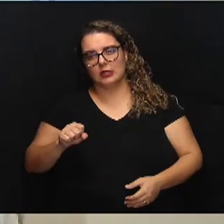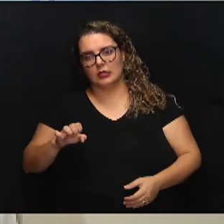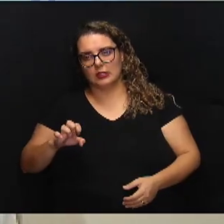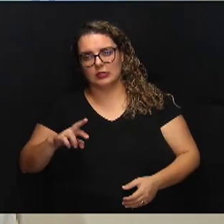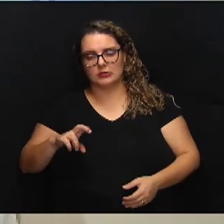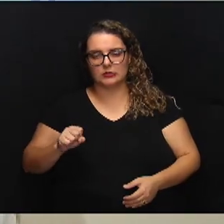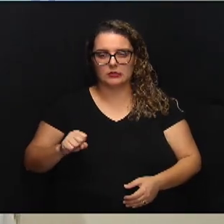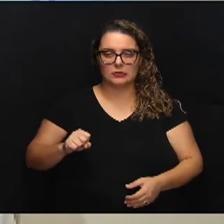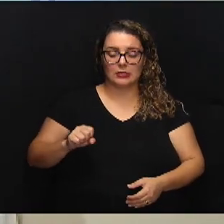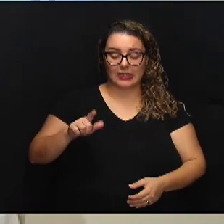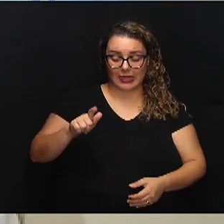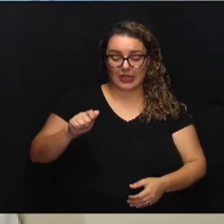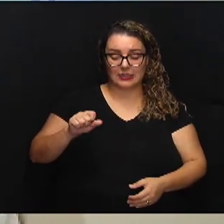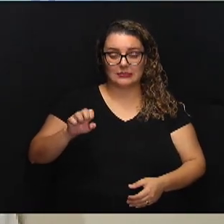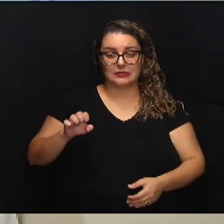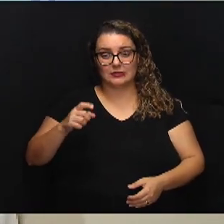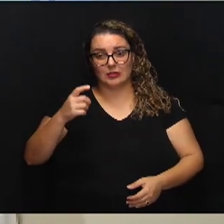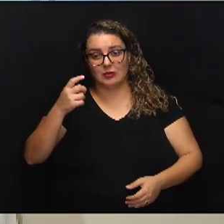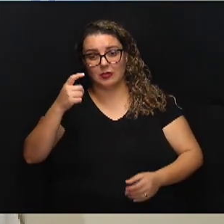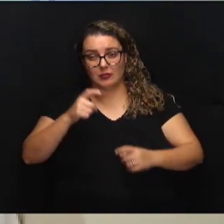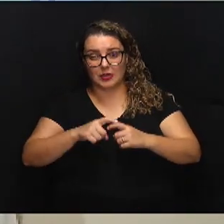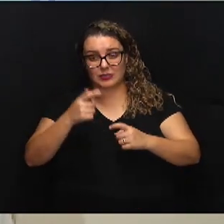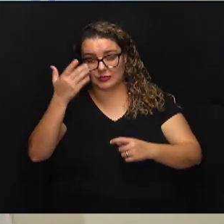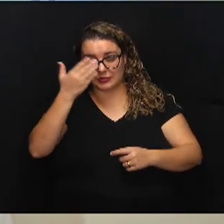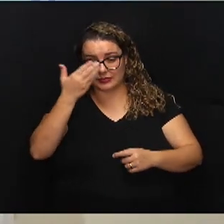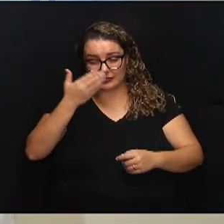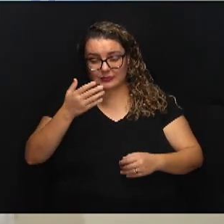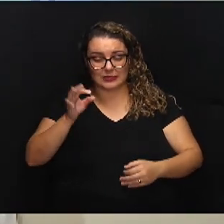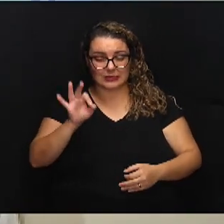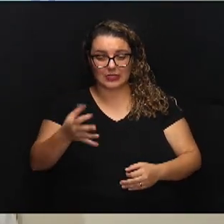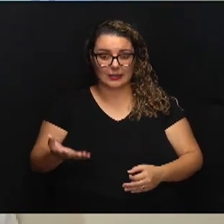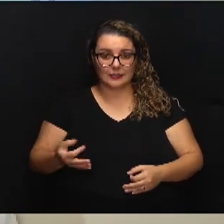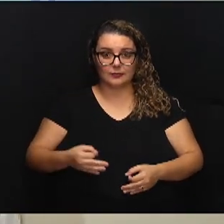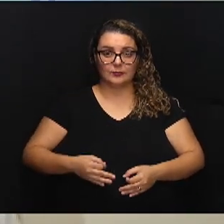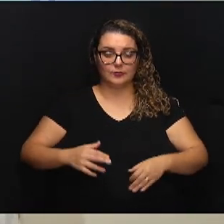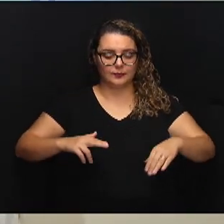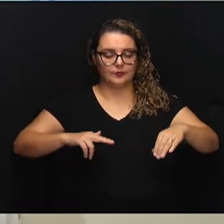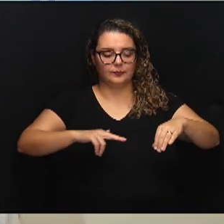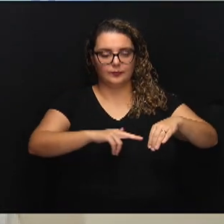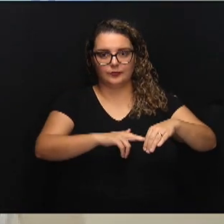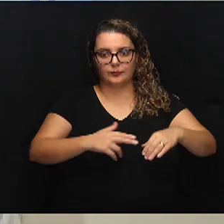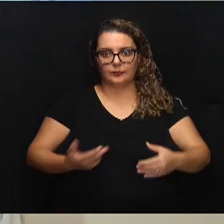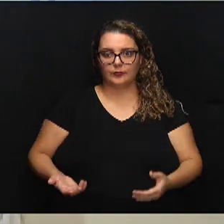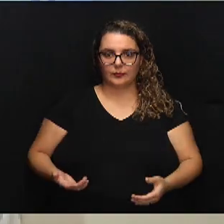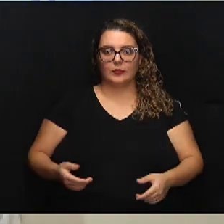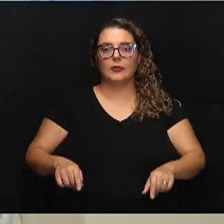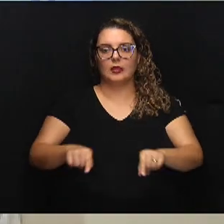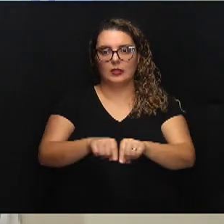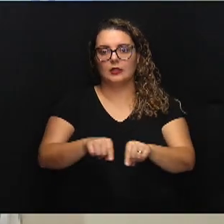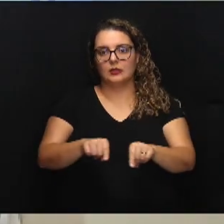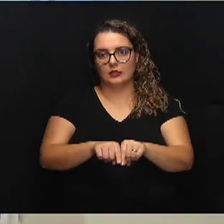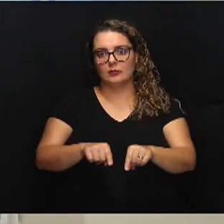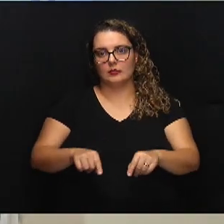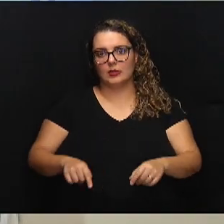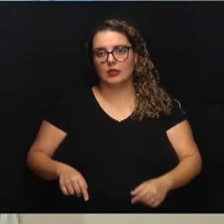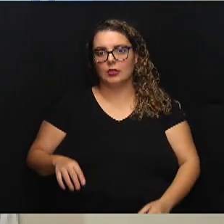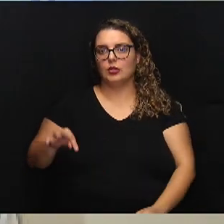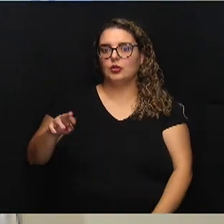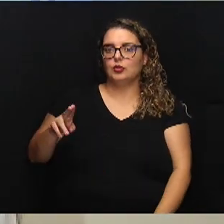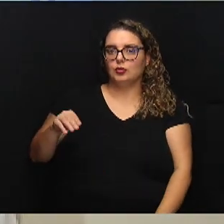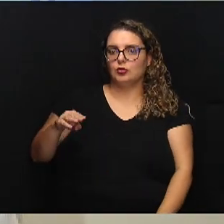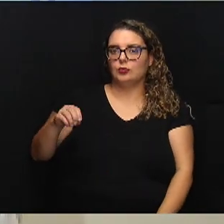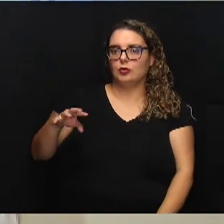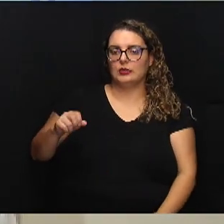consegue olhar muito bem, a imagem não está muito boa, mas por tomografia e principalmente por ressonância, aí sim a gente consegue